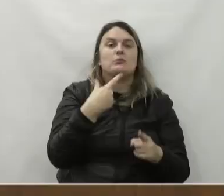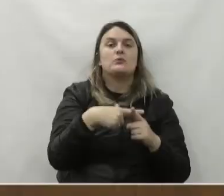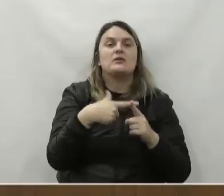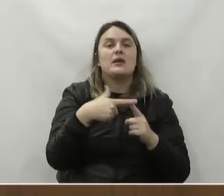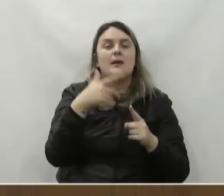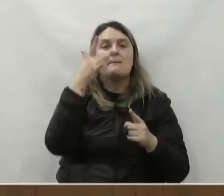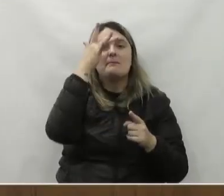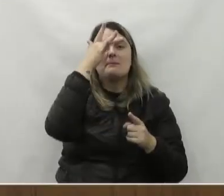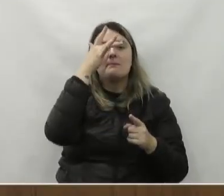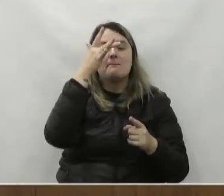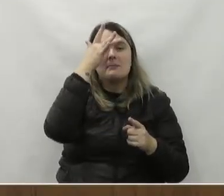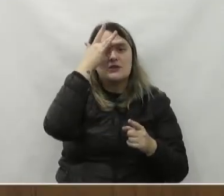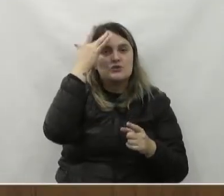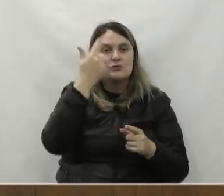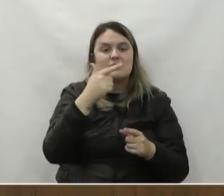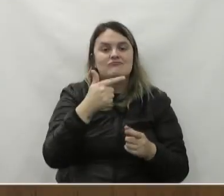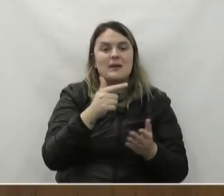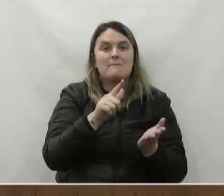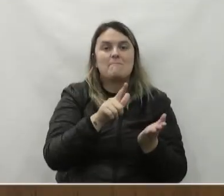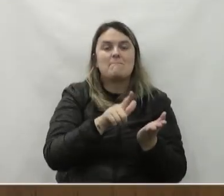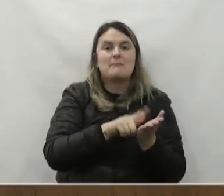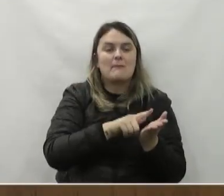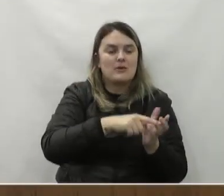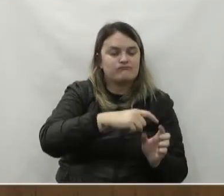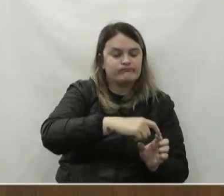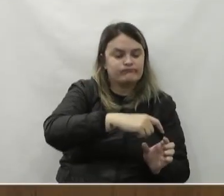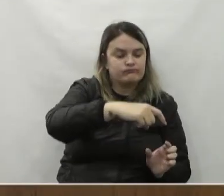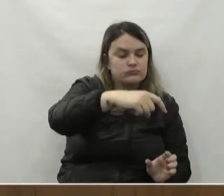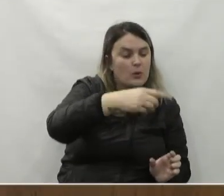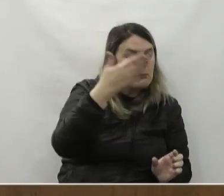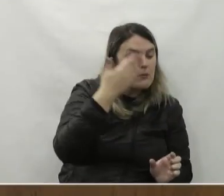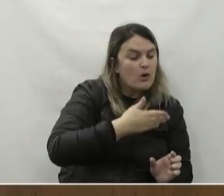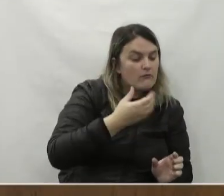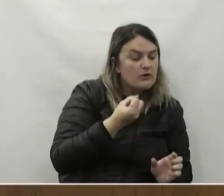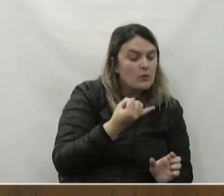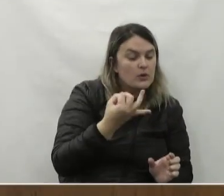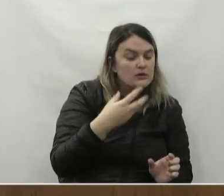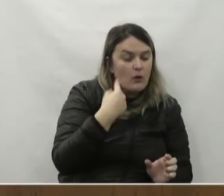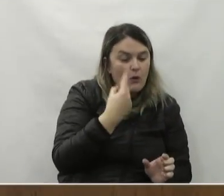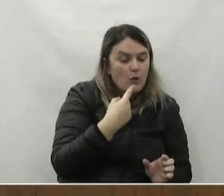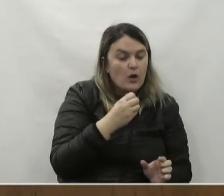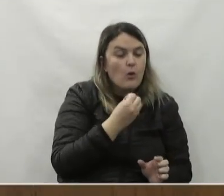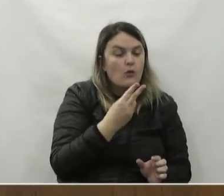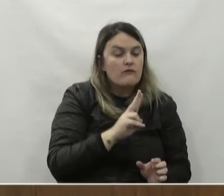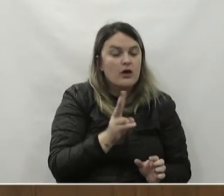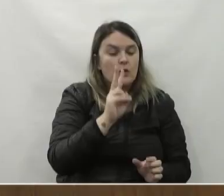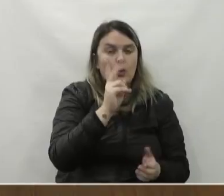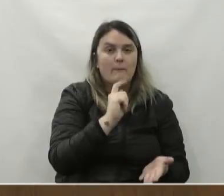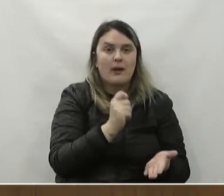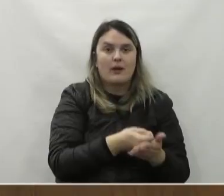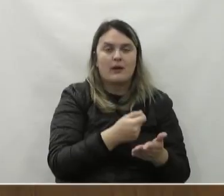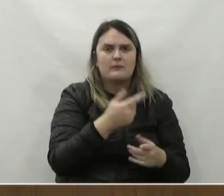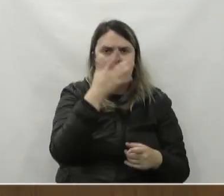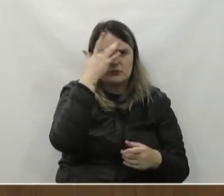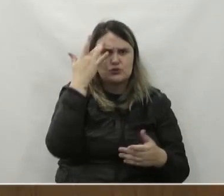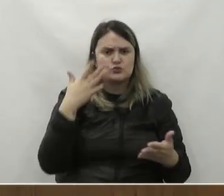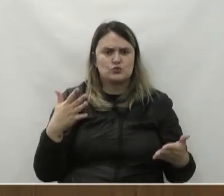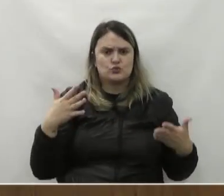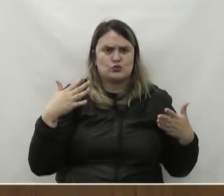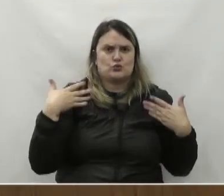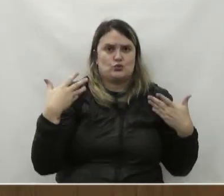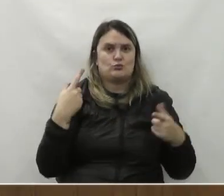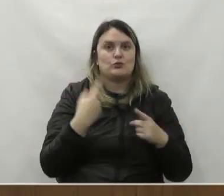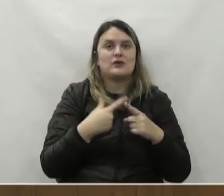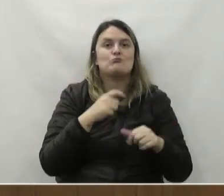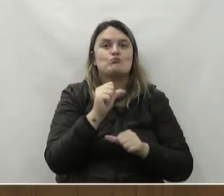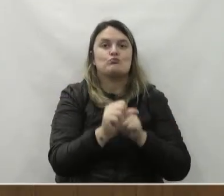sendo colocadas no para-brisa dos veículos, gerando surpresa nos condutores. Tal mudança